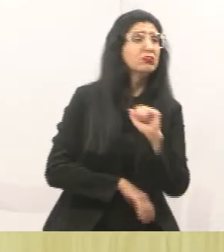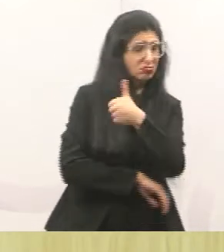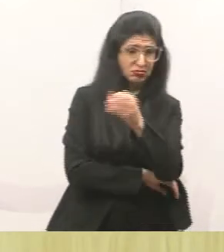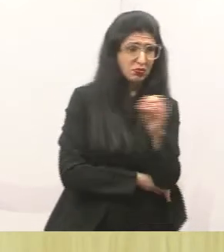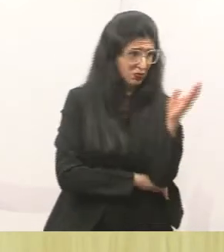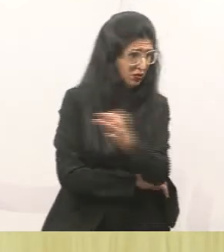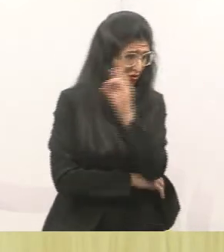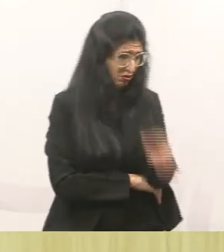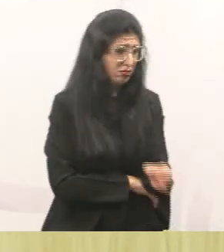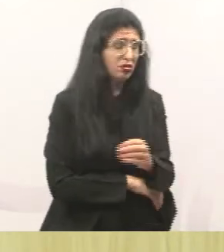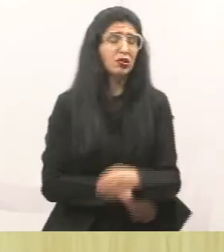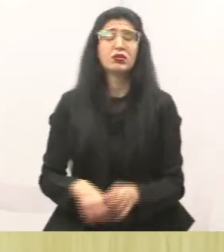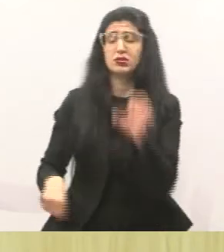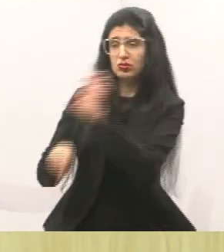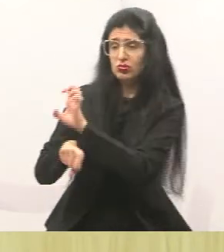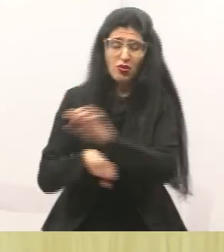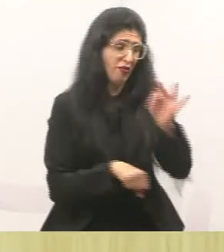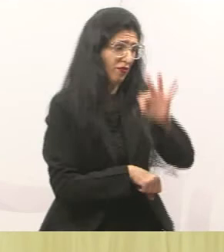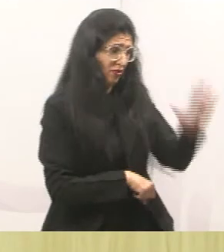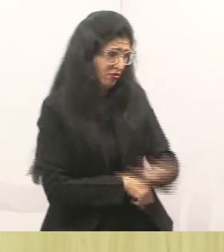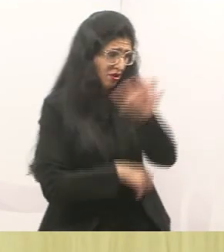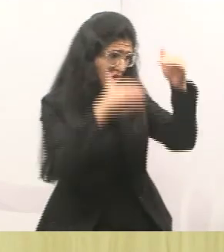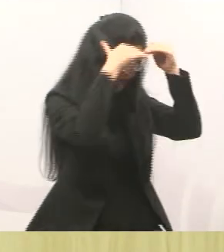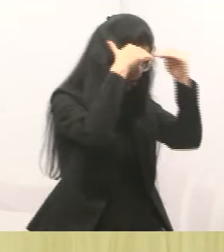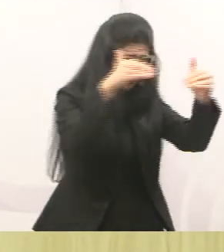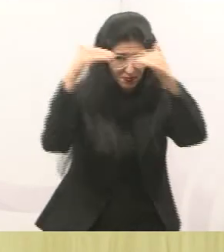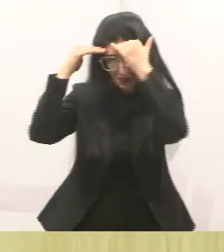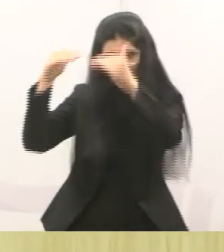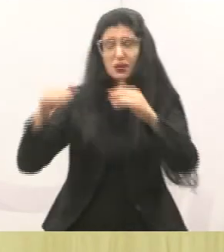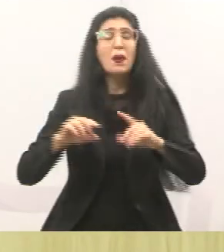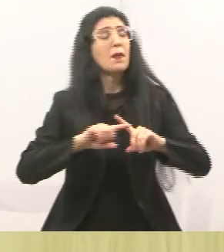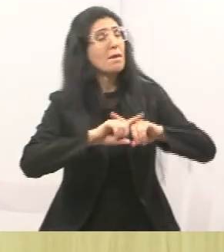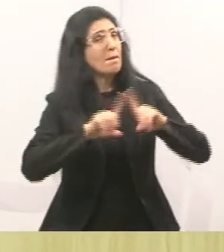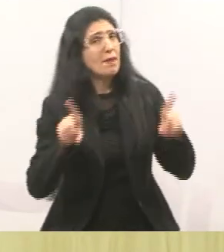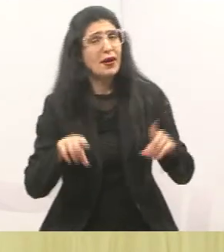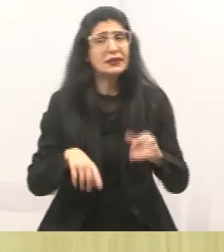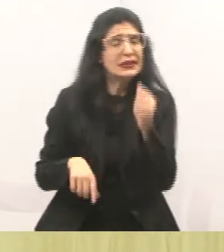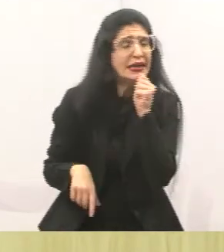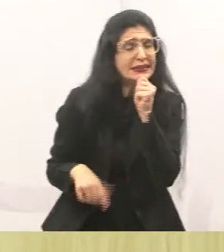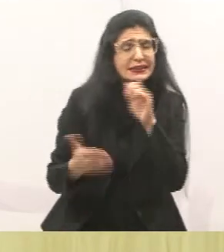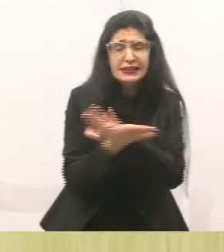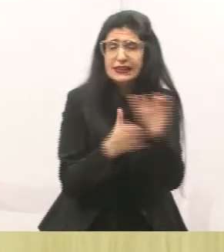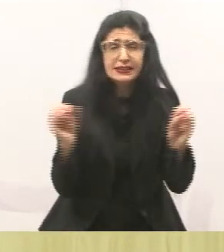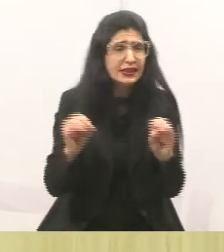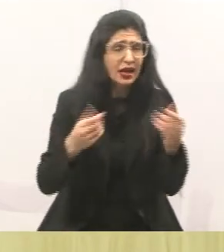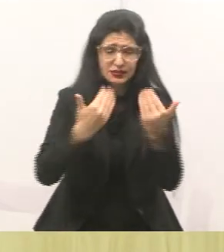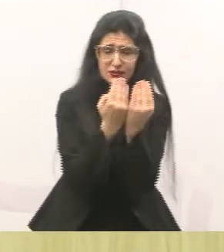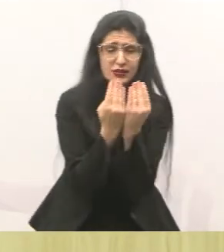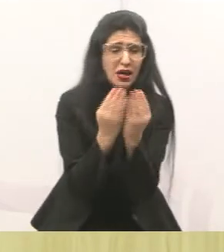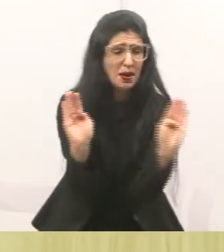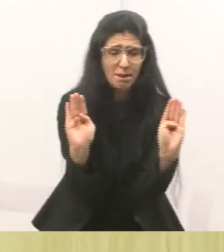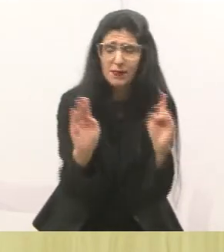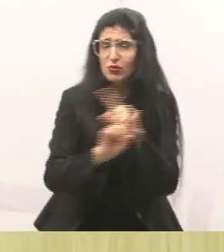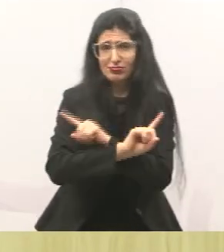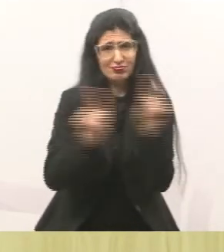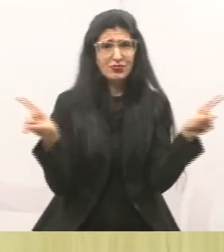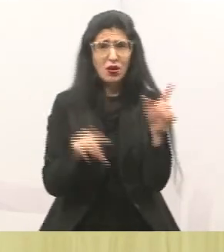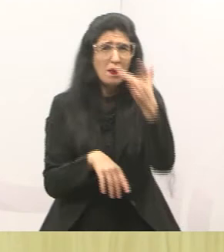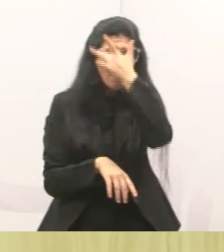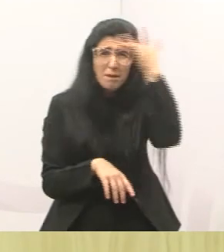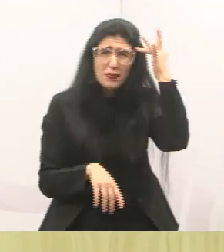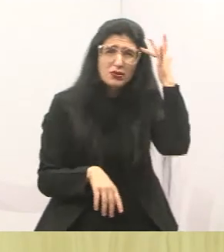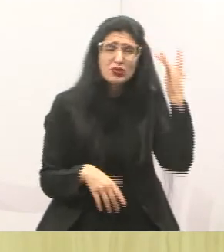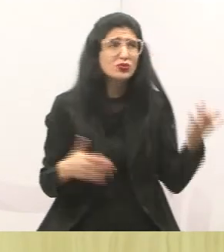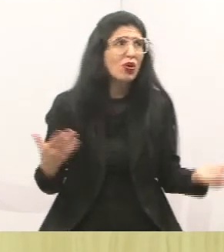estaduais e federais, e que até o presente data não retomaram os atendimentos presenciais, condição que deixa a população à